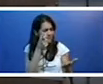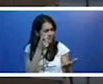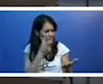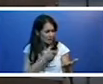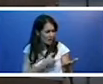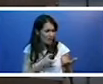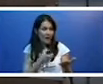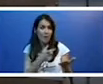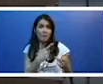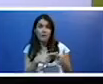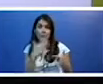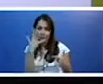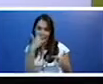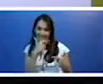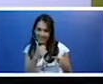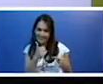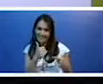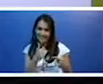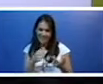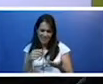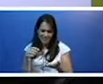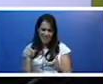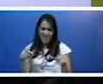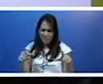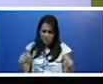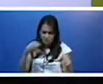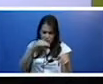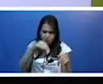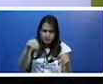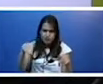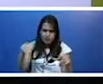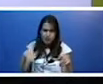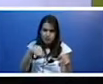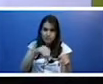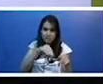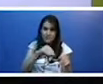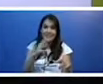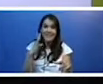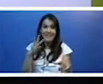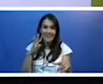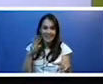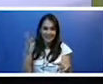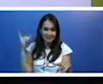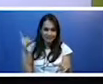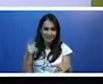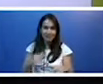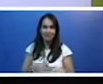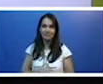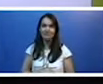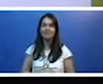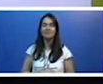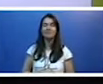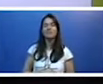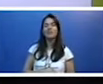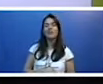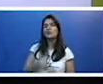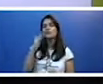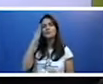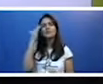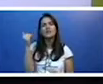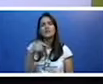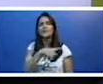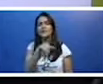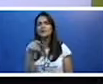achava bonitinho essas figurazinhas assim desse jeito. Não sei se vocês são